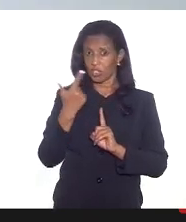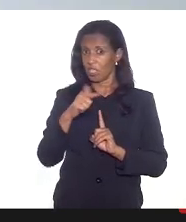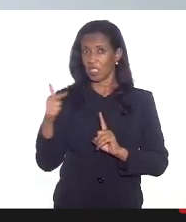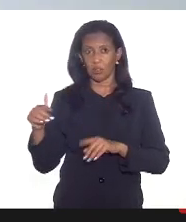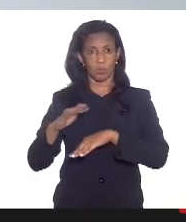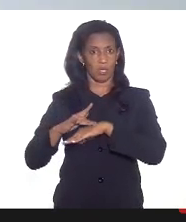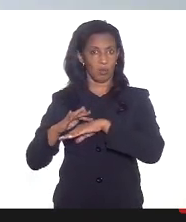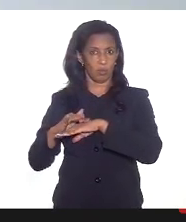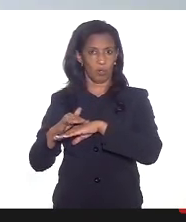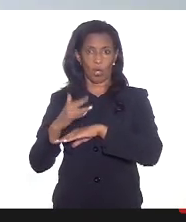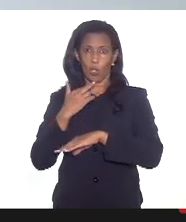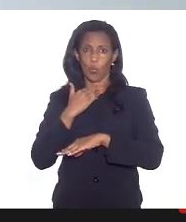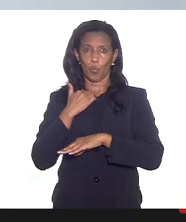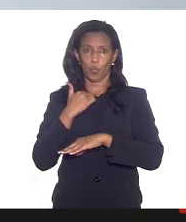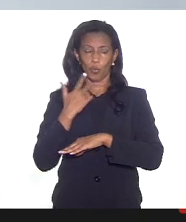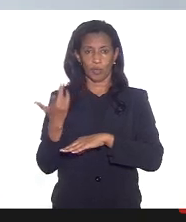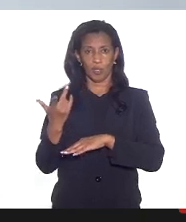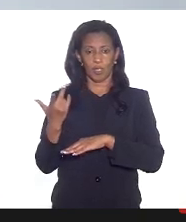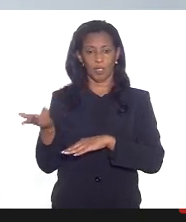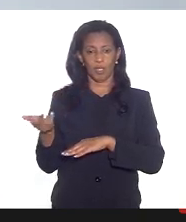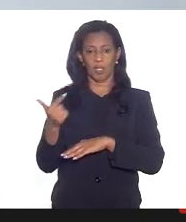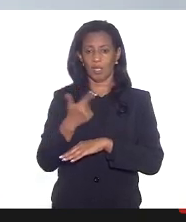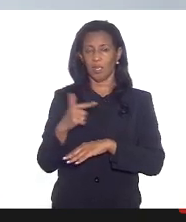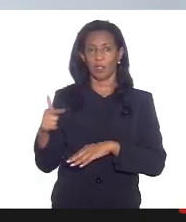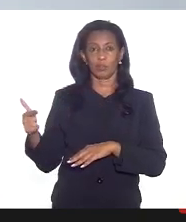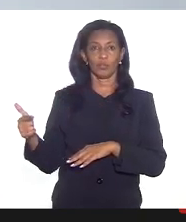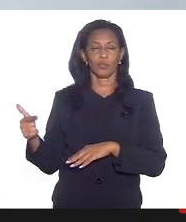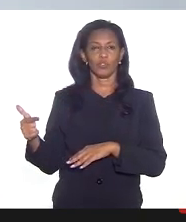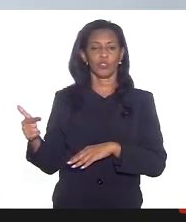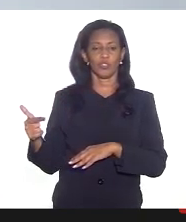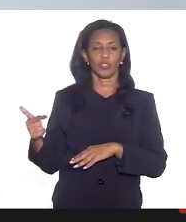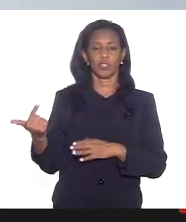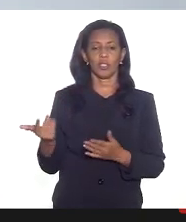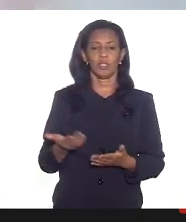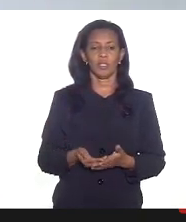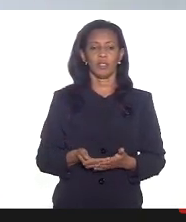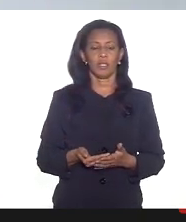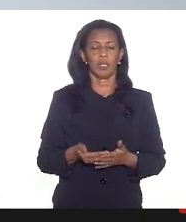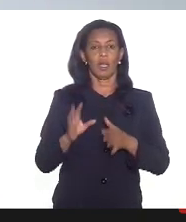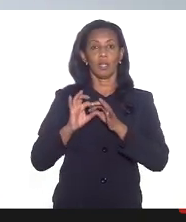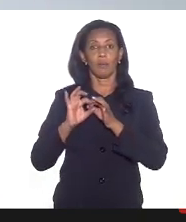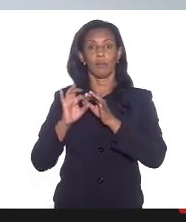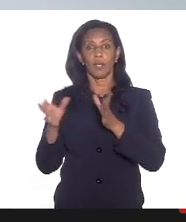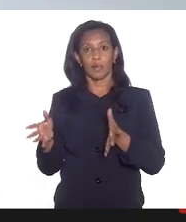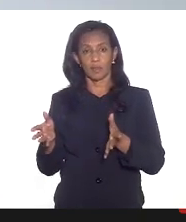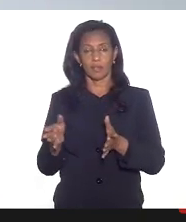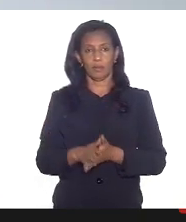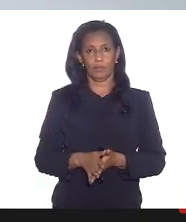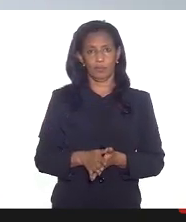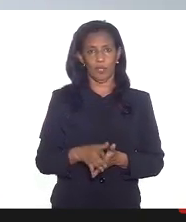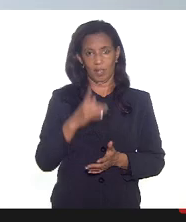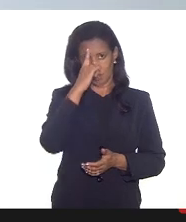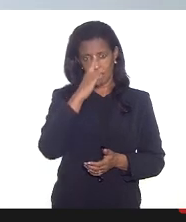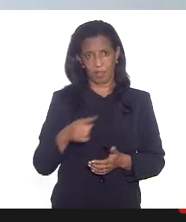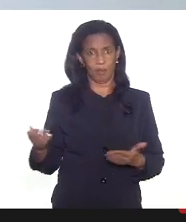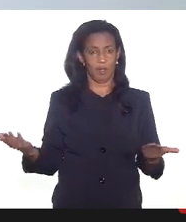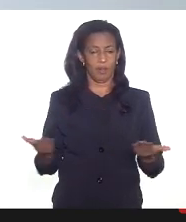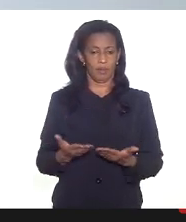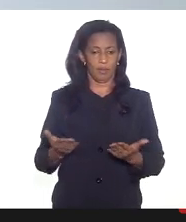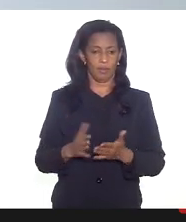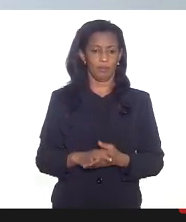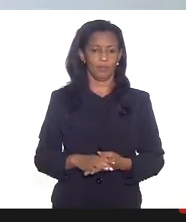tem como unidade ela não poderia vacinar porque ela era ela ela não tinha ainda essa não tinha ainda a liberação que teve essa semana agora